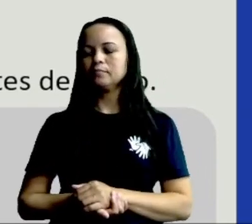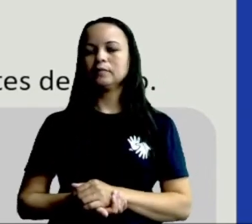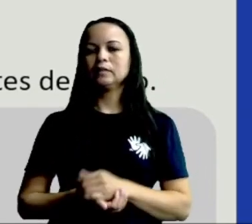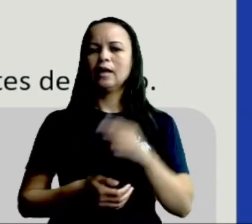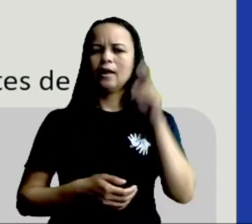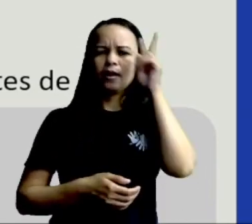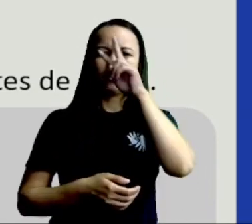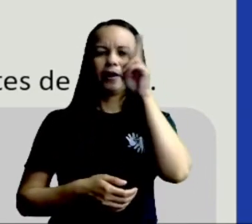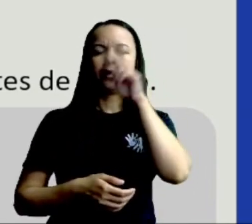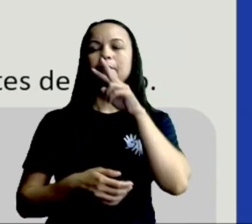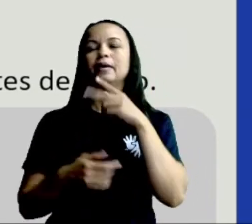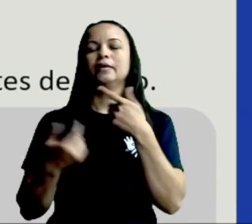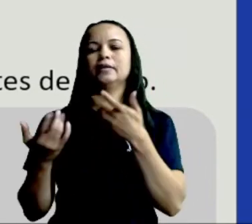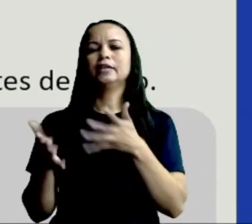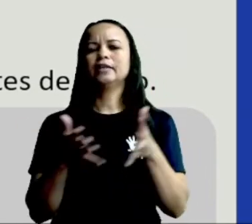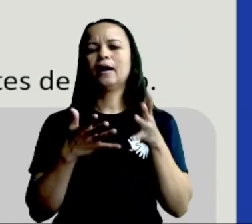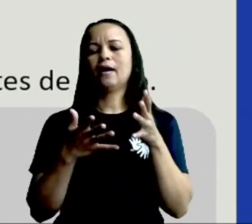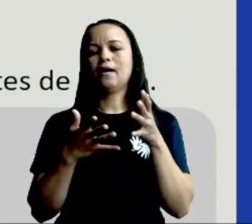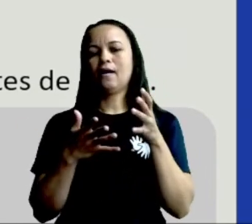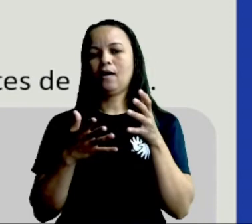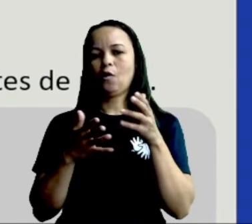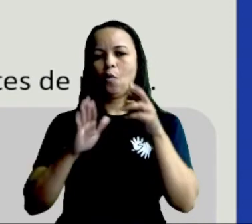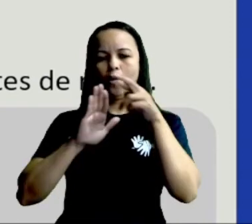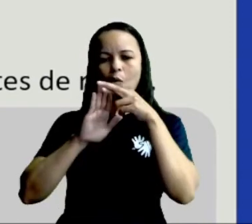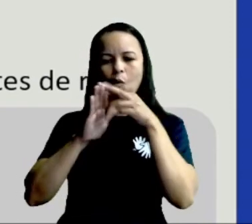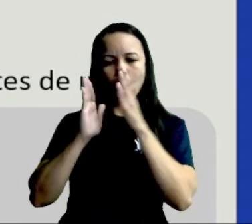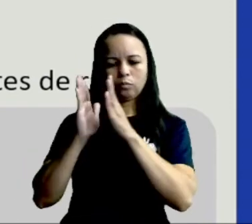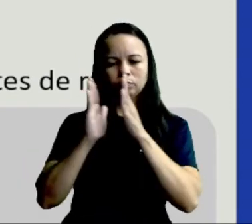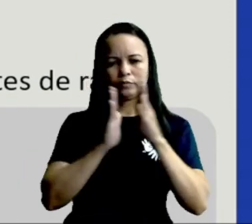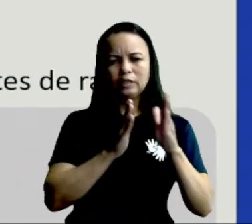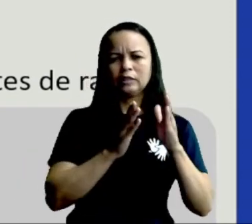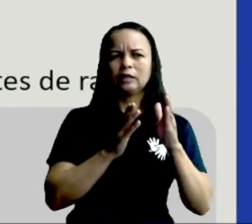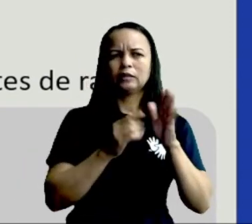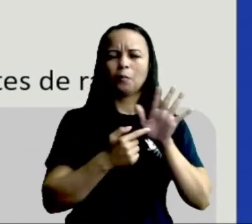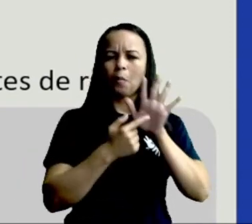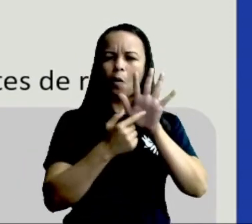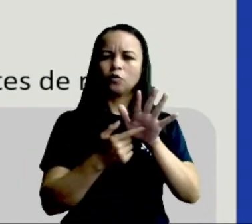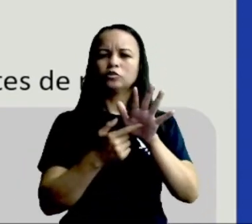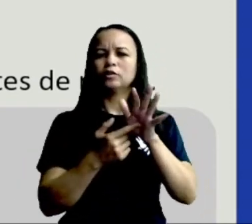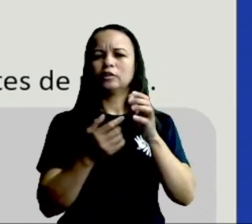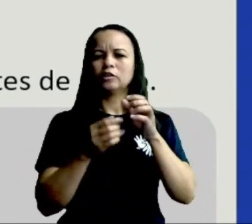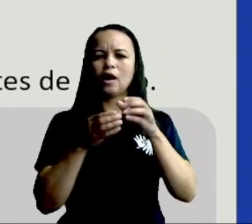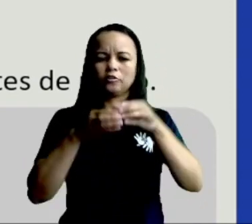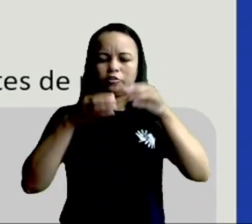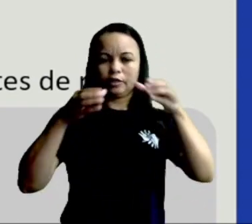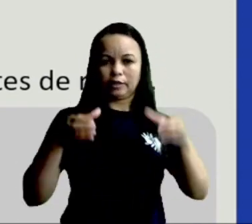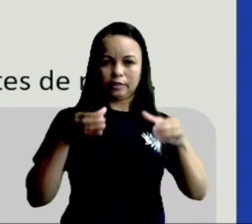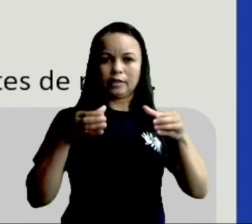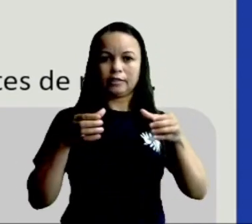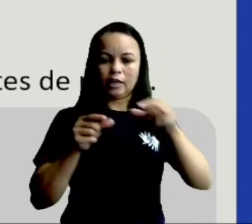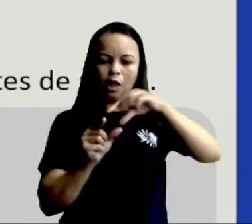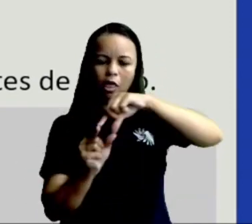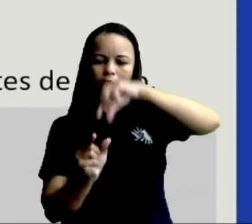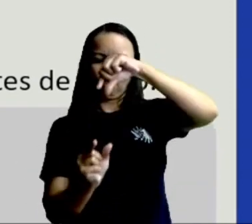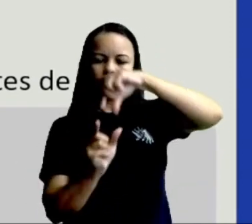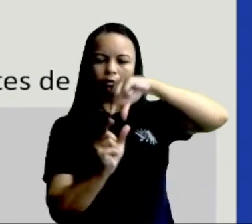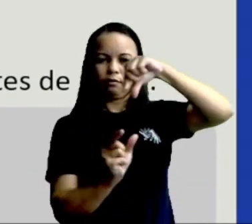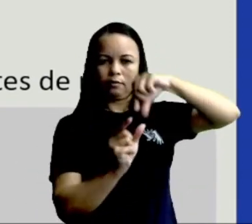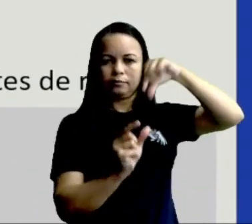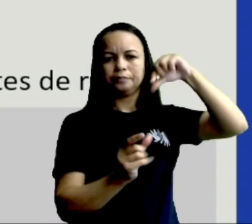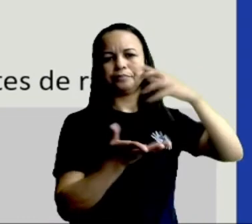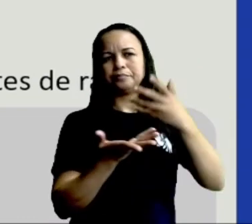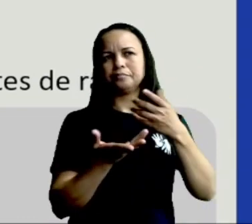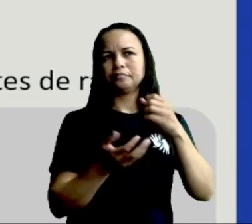que a gente falou, que a gente precisa resolver, eu tenho que colocar as grandezas em colunas? Então, se eu tenho uma grandeza aí